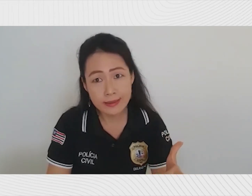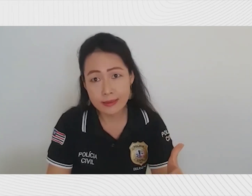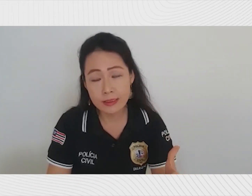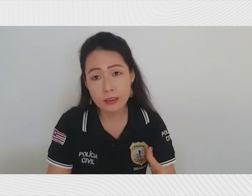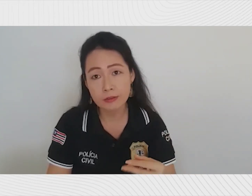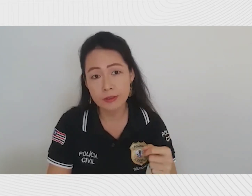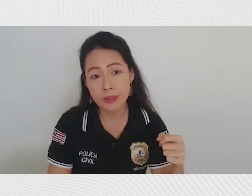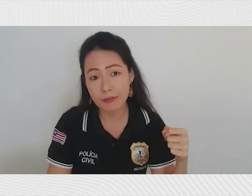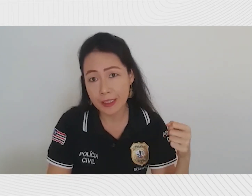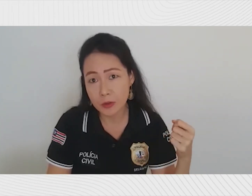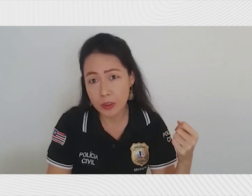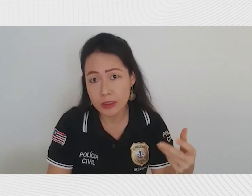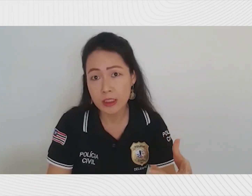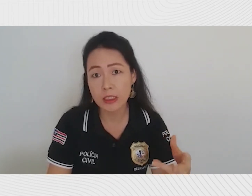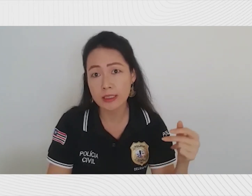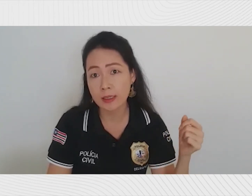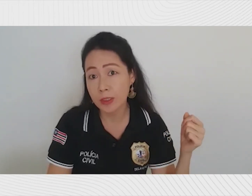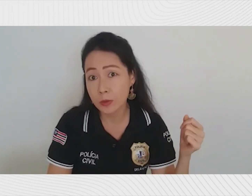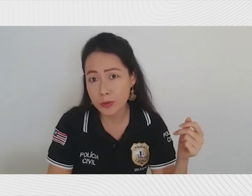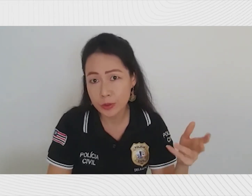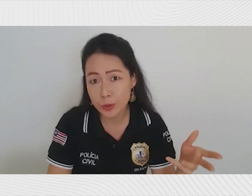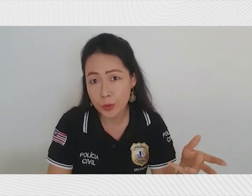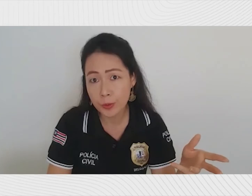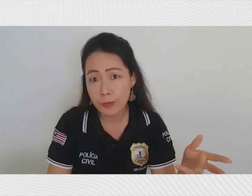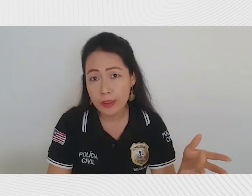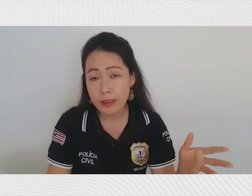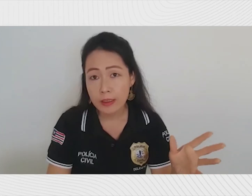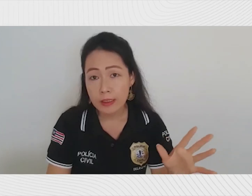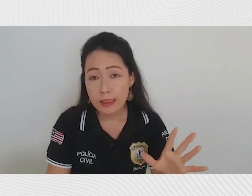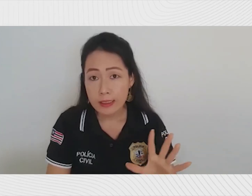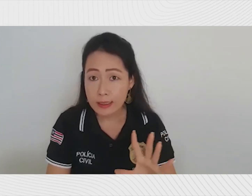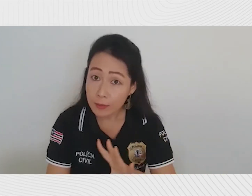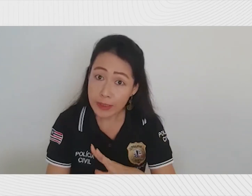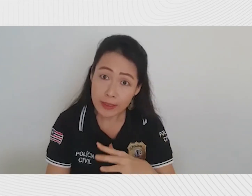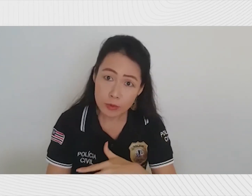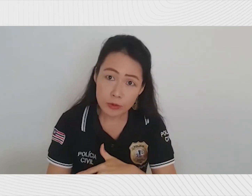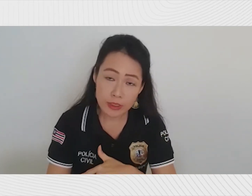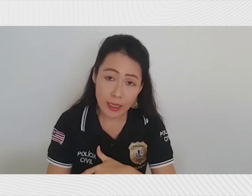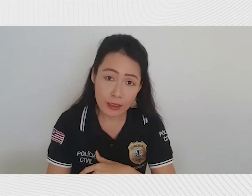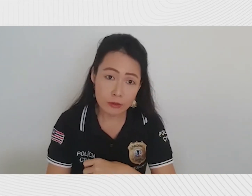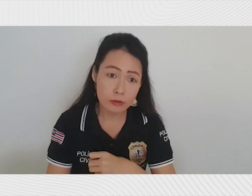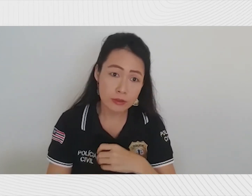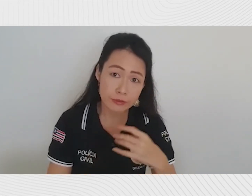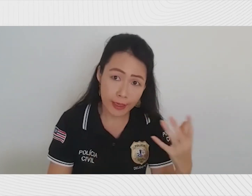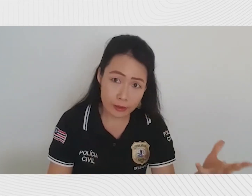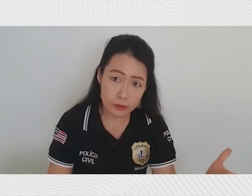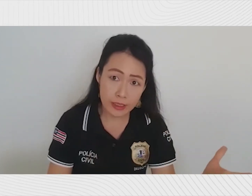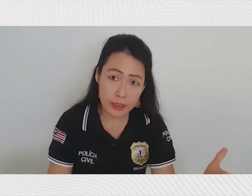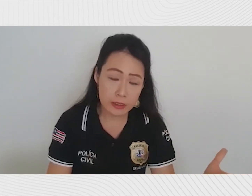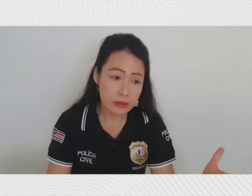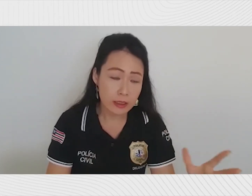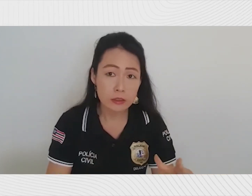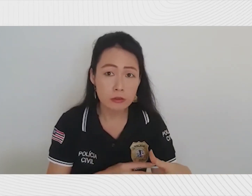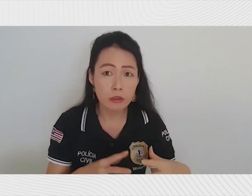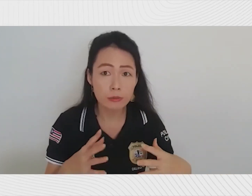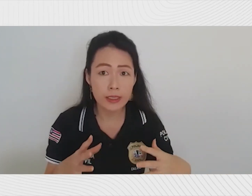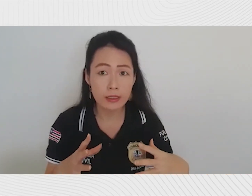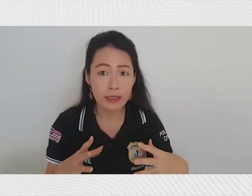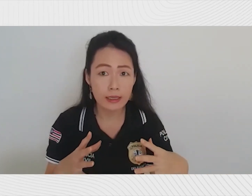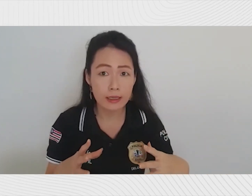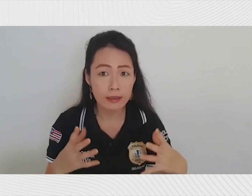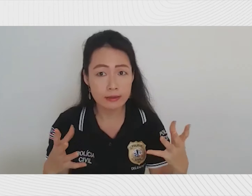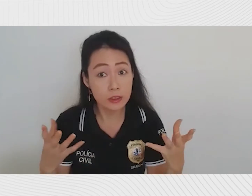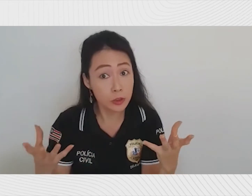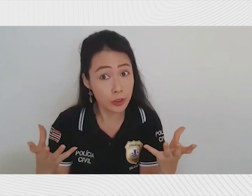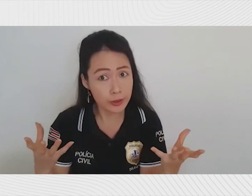medo excessivo, não quer ficar sozinha, tem medo do escuro. E também temos os casos inversos, que a criança ela se torna